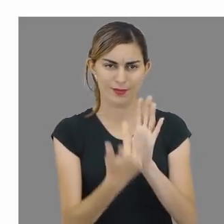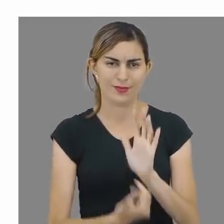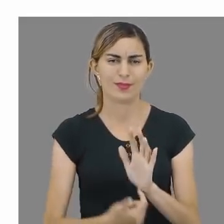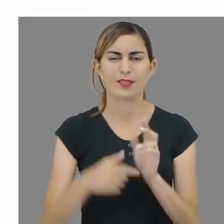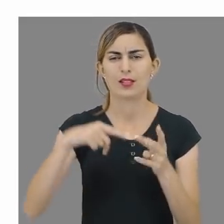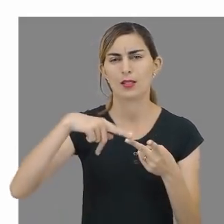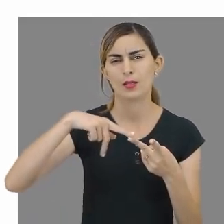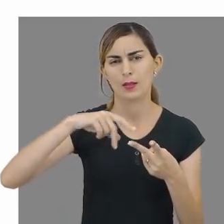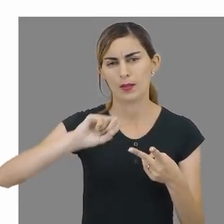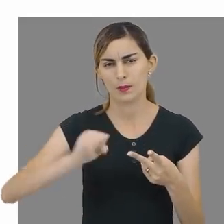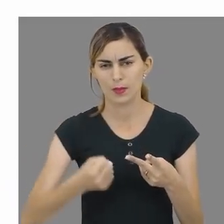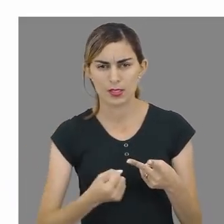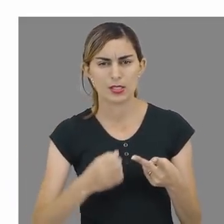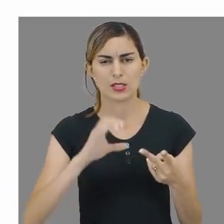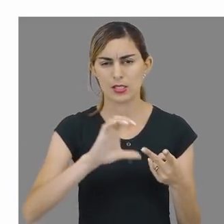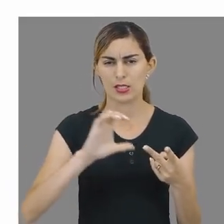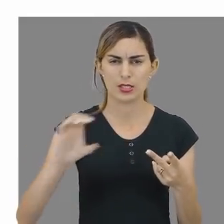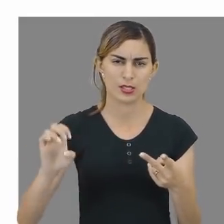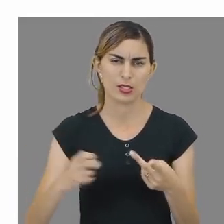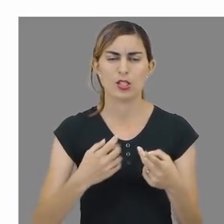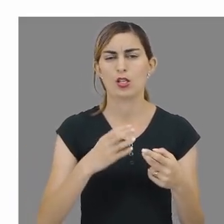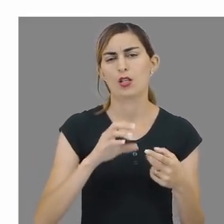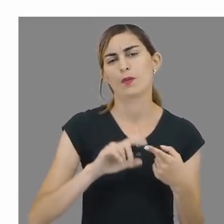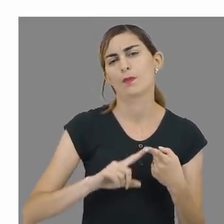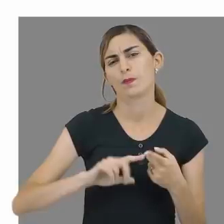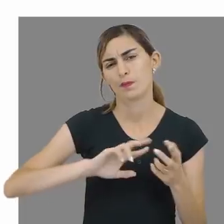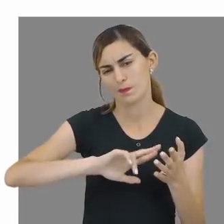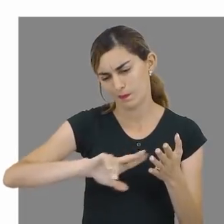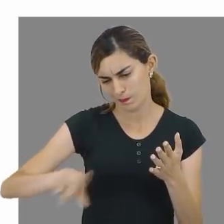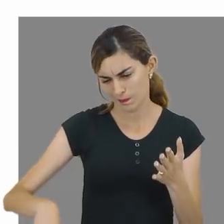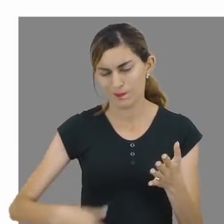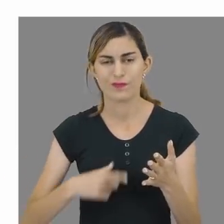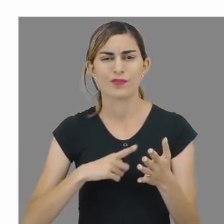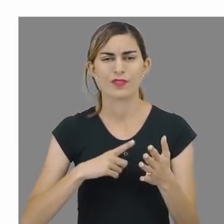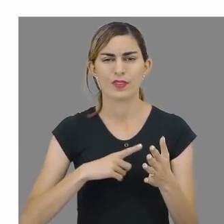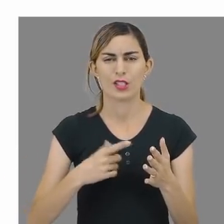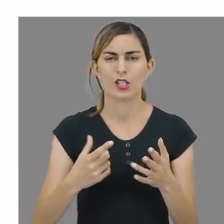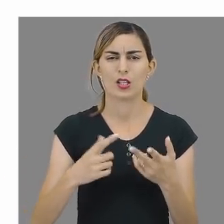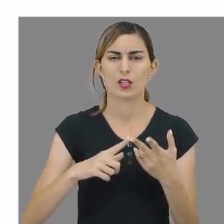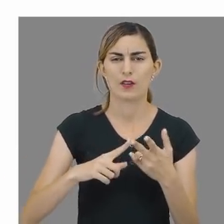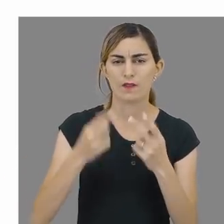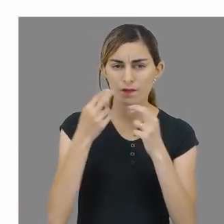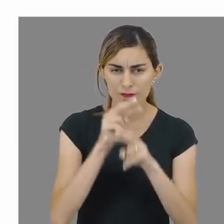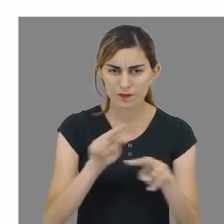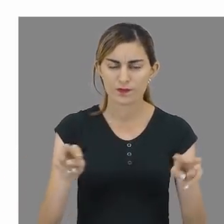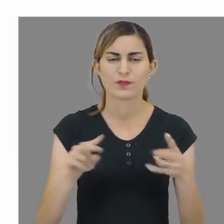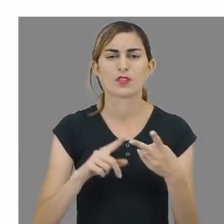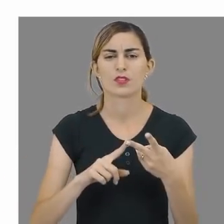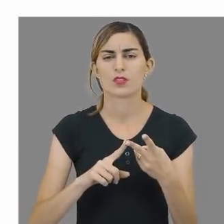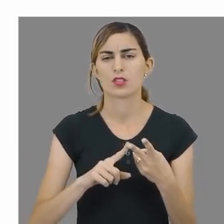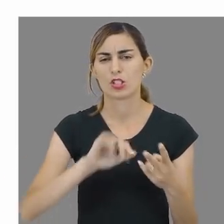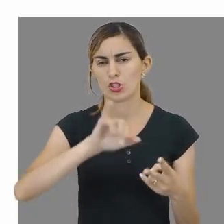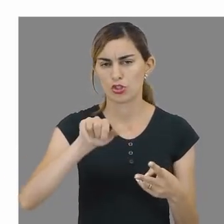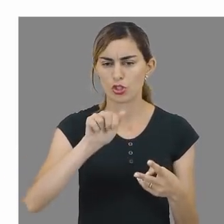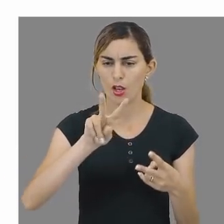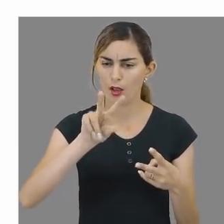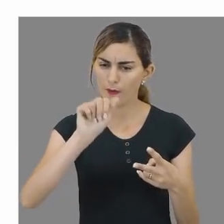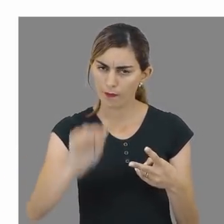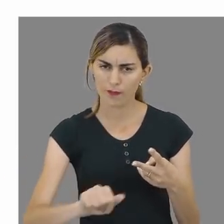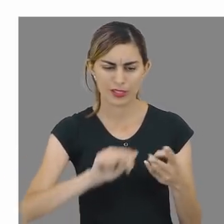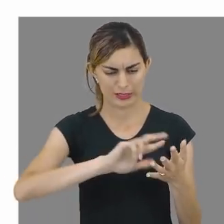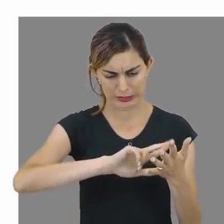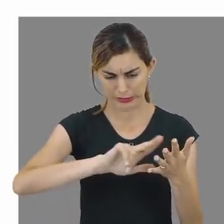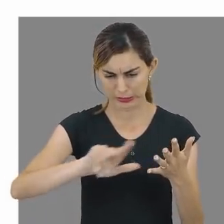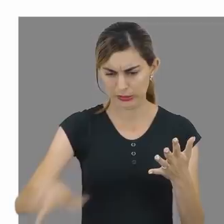Basic, Pascal, C, C++, COBOL, Fortran, Visual Basic, Java e Python,